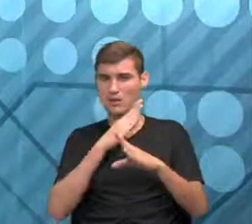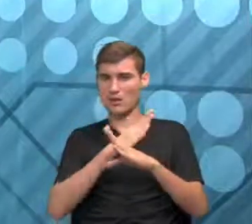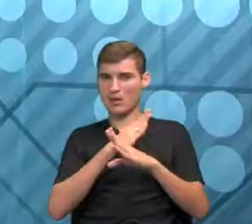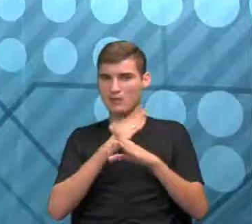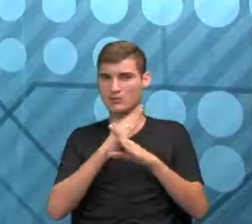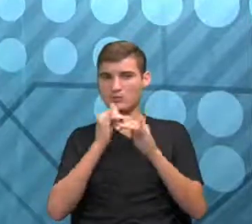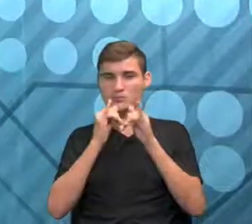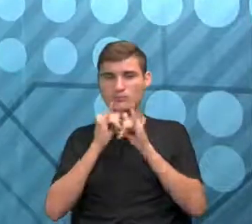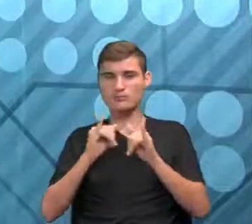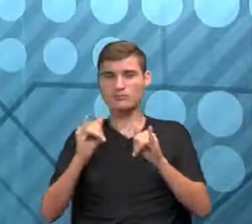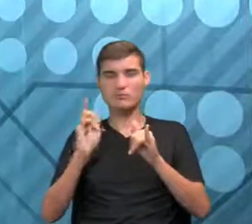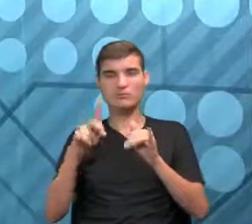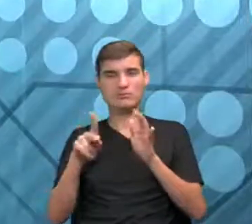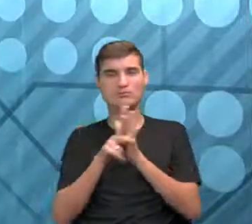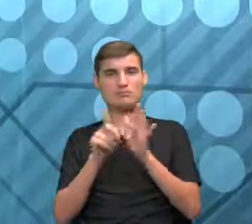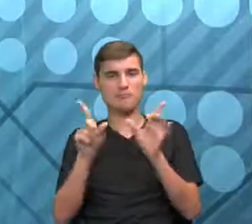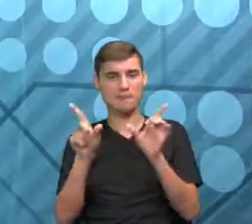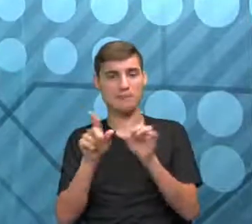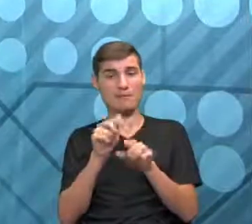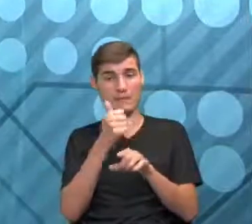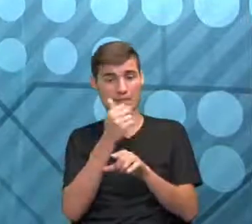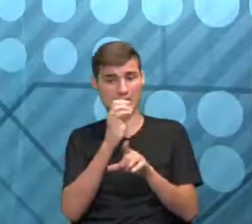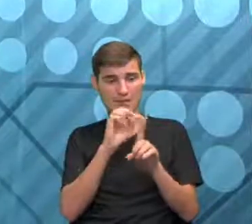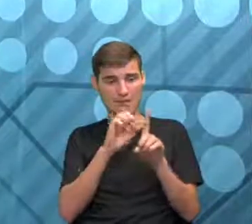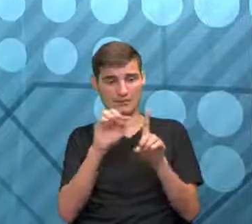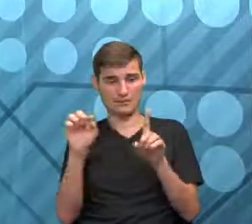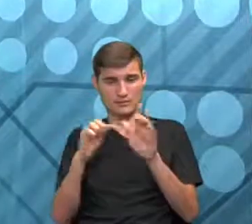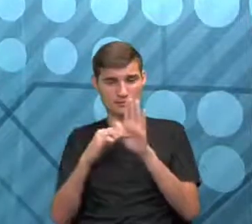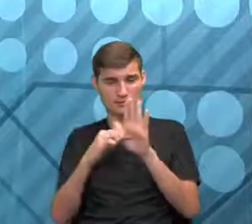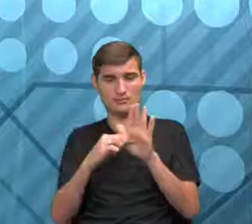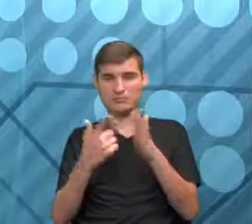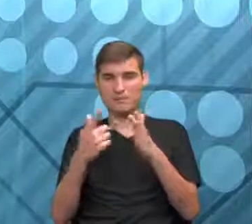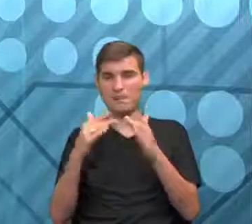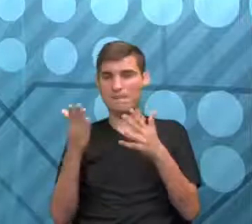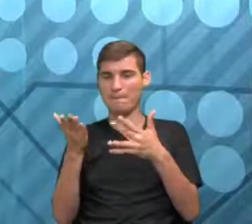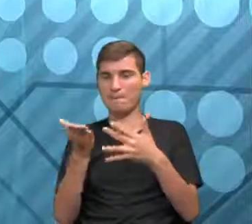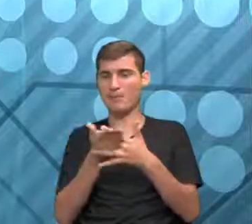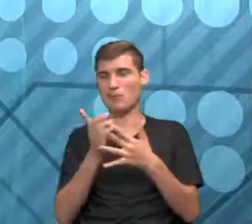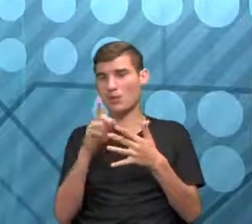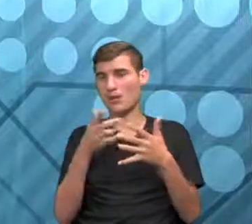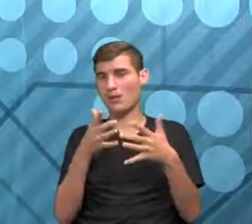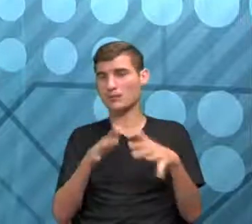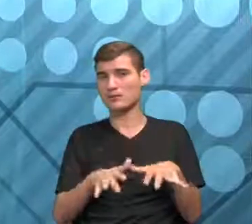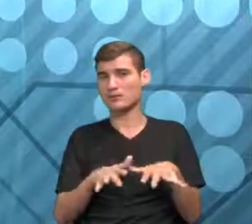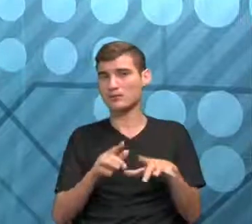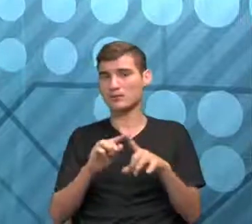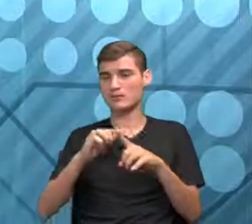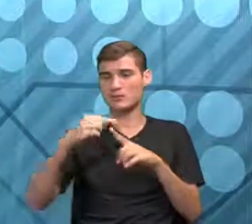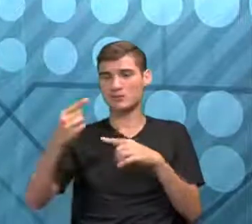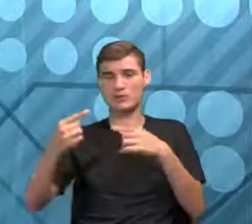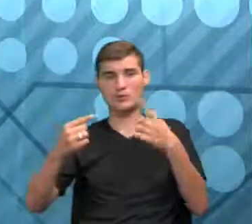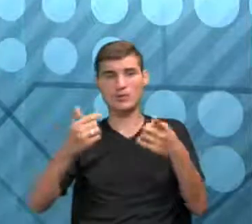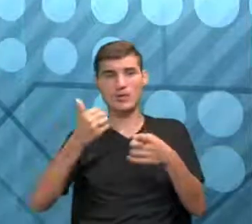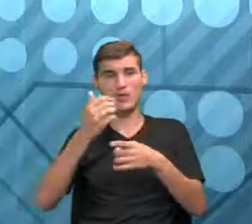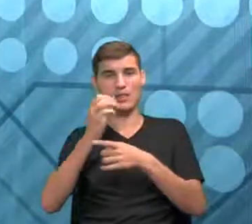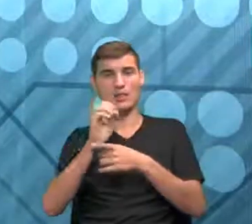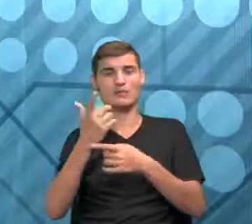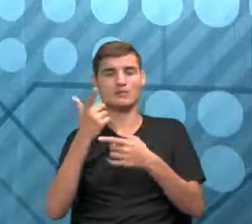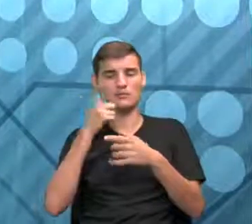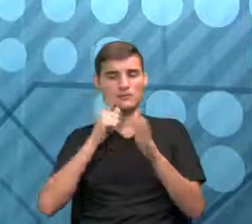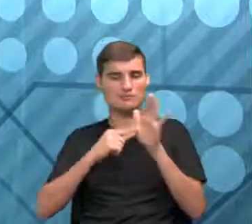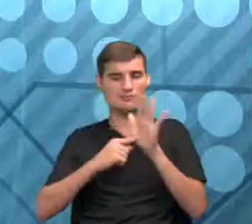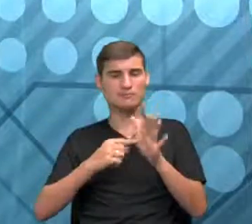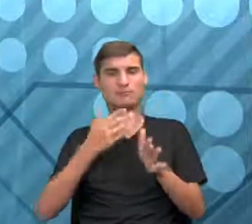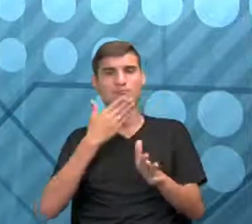muito pequena também. Então, ao longo dessas 10 amostras, a média foi essa. Depois das próximas 10 amostras, e assim vai, eu consigo